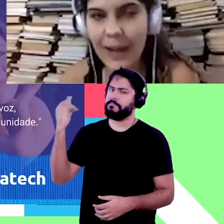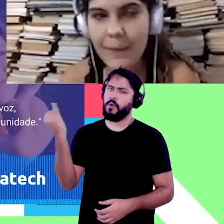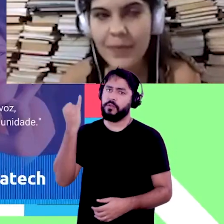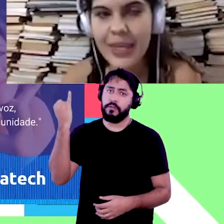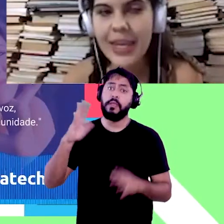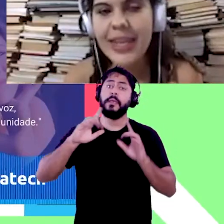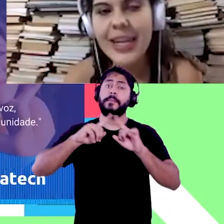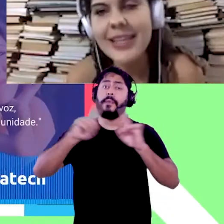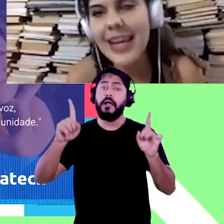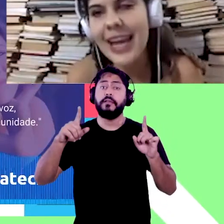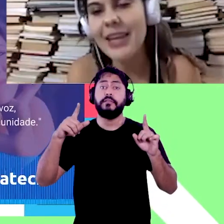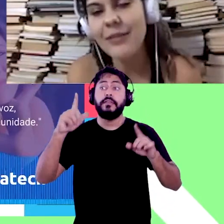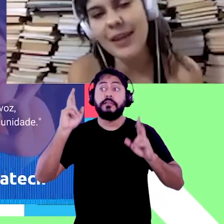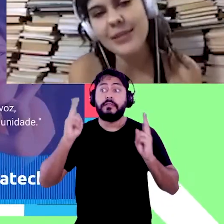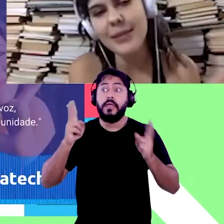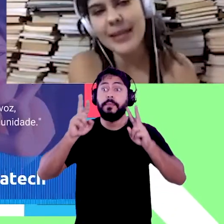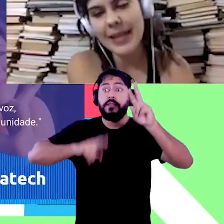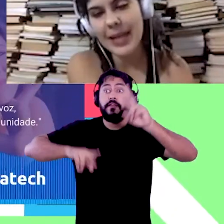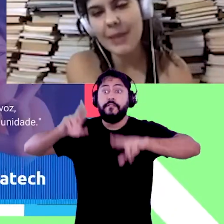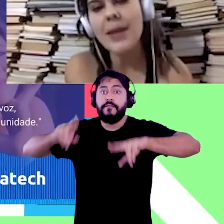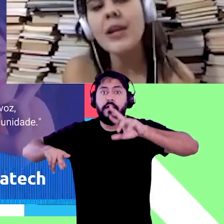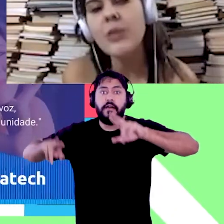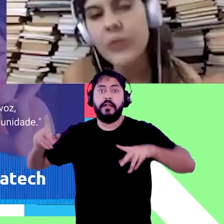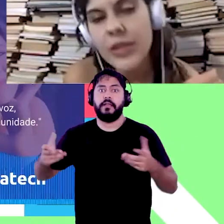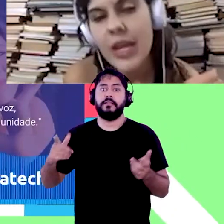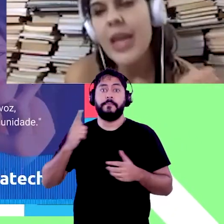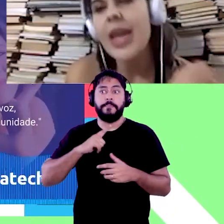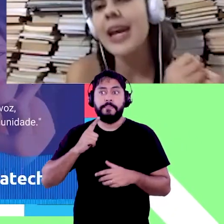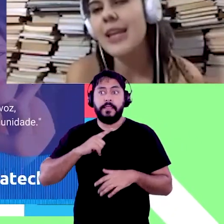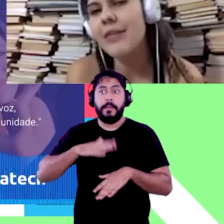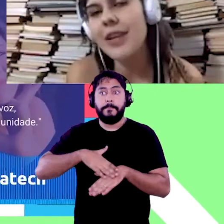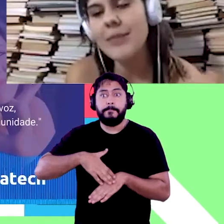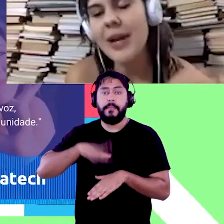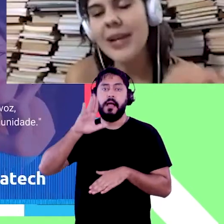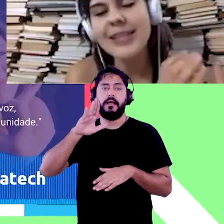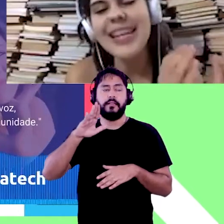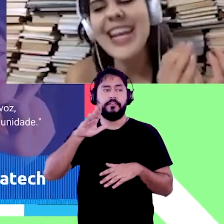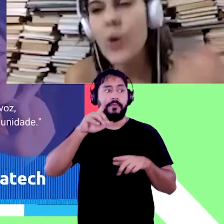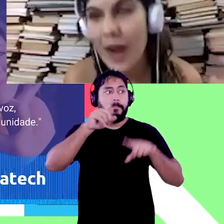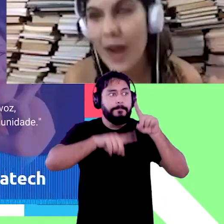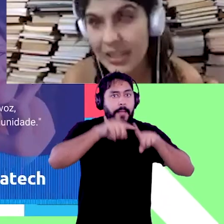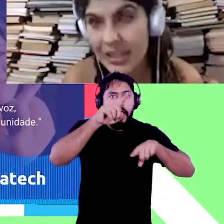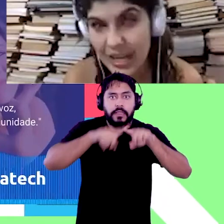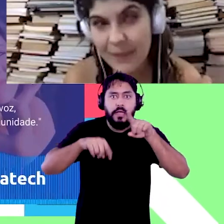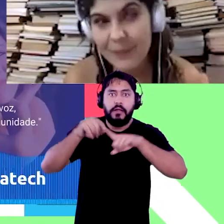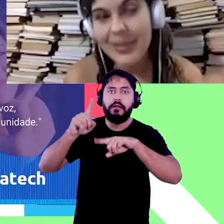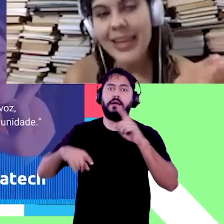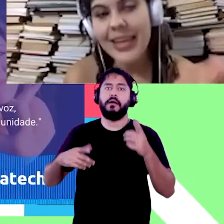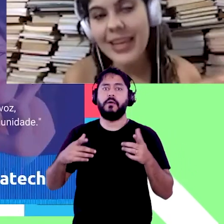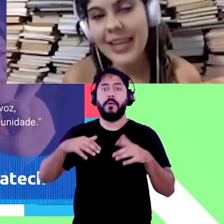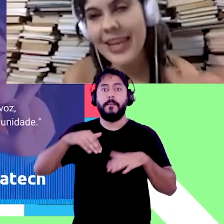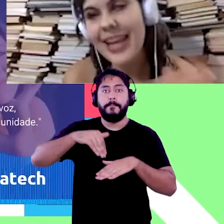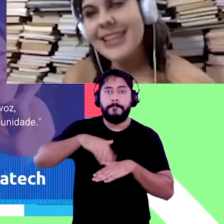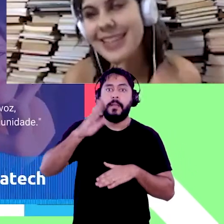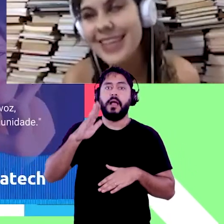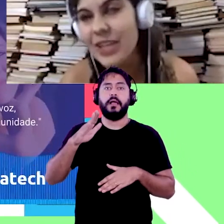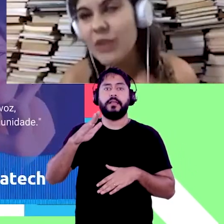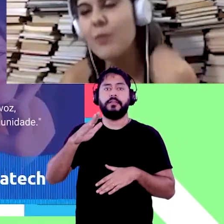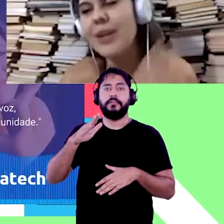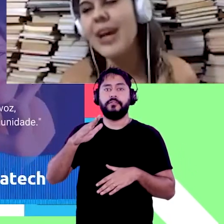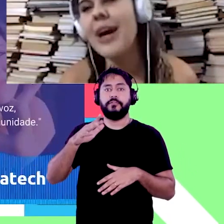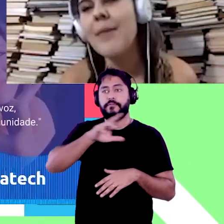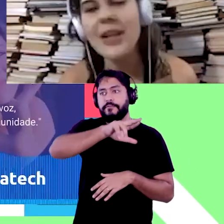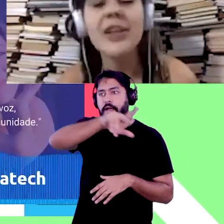diversificar e trazer cada vez mais elementos, cada vez mais linguagem e aí